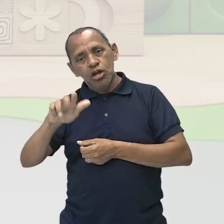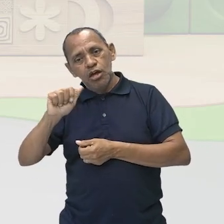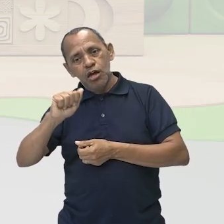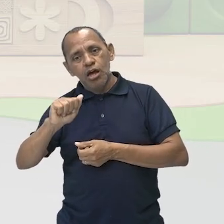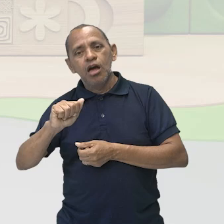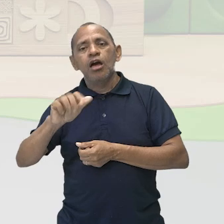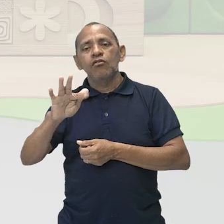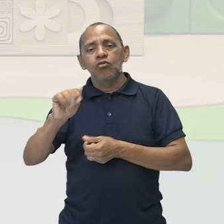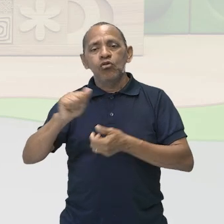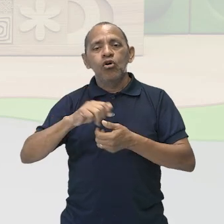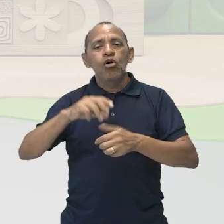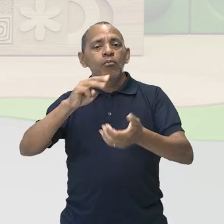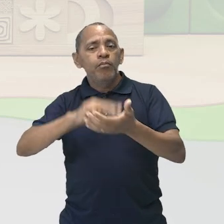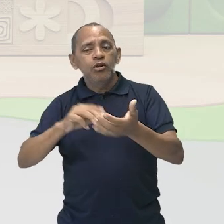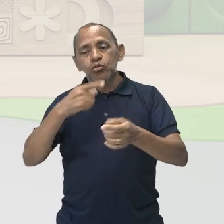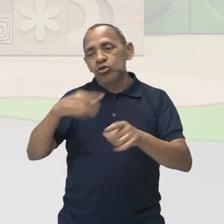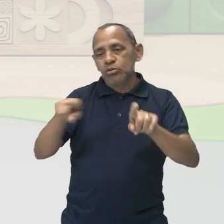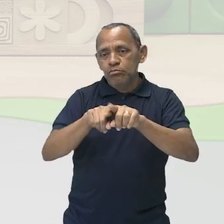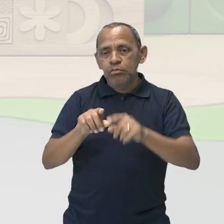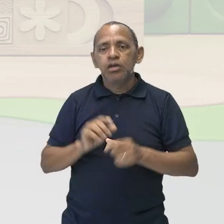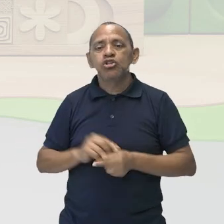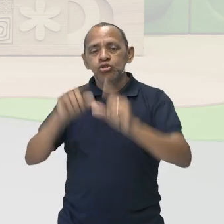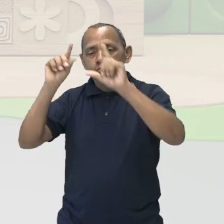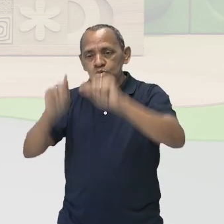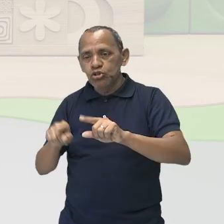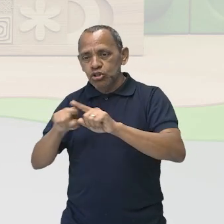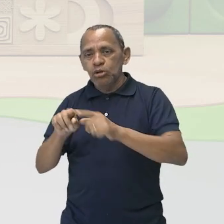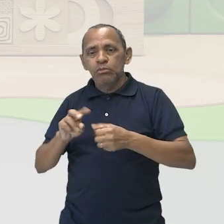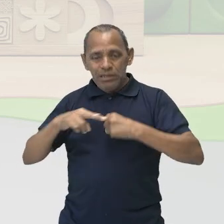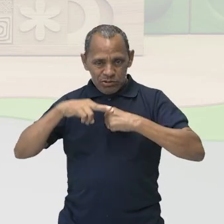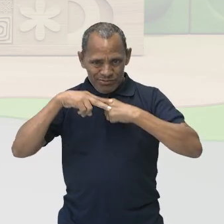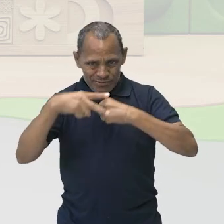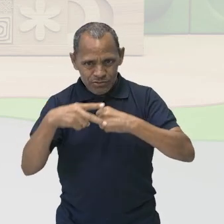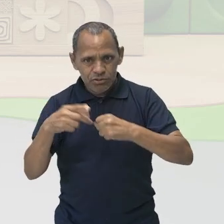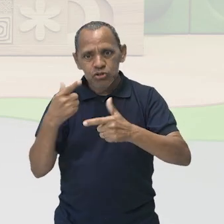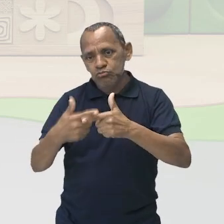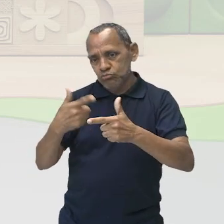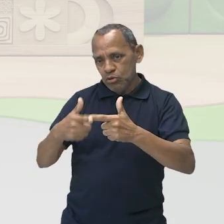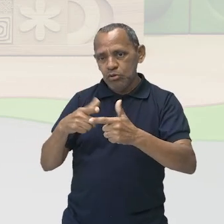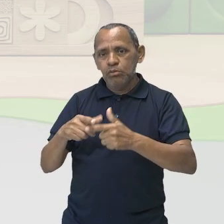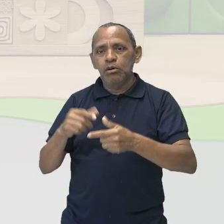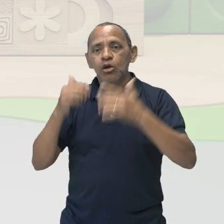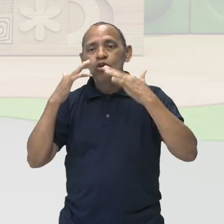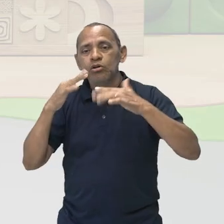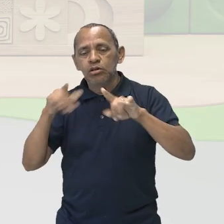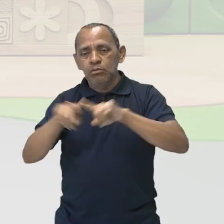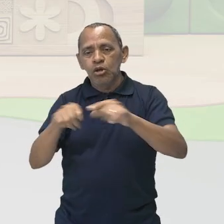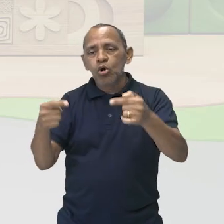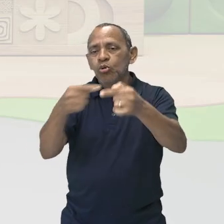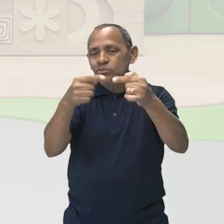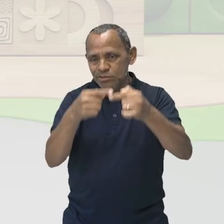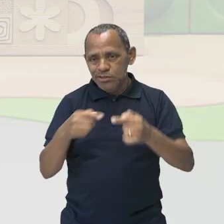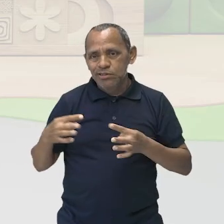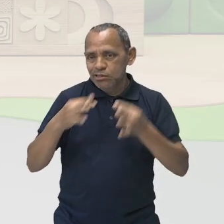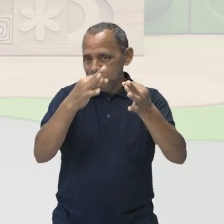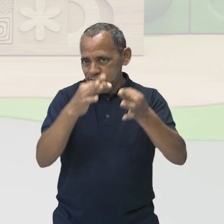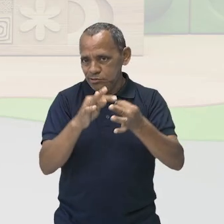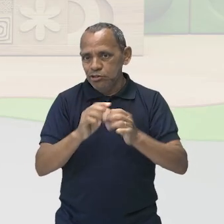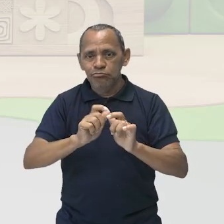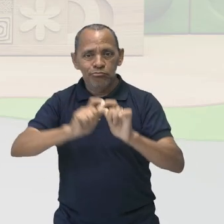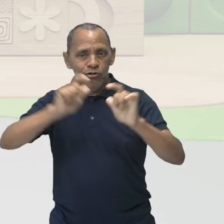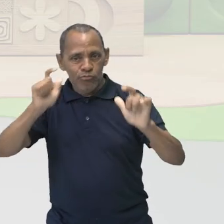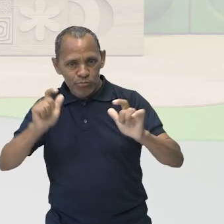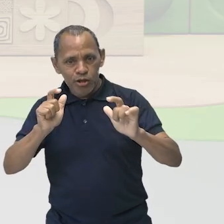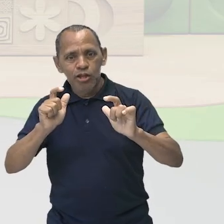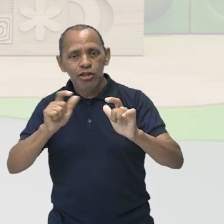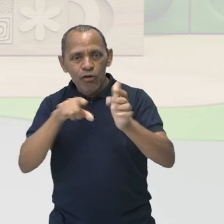monitoramento que podem então ajudar a minimizar ou mitigar os efeitos desses eventos naturais. Então, a combinação dessas tecnologias aumenta a